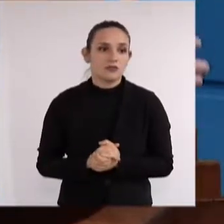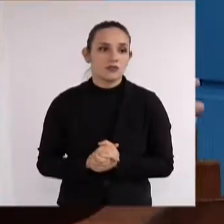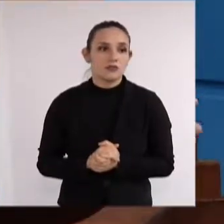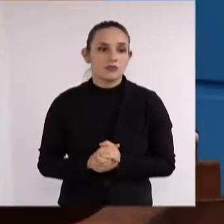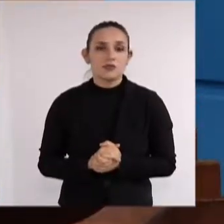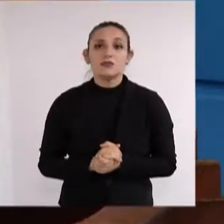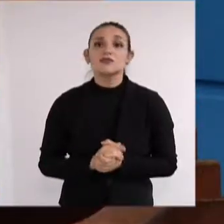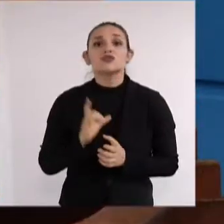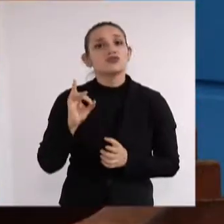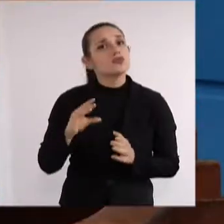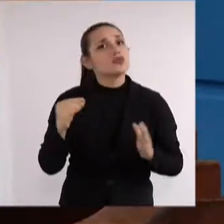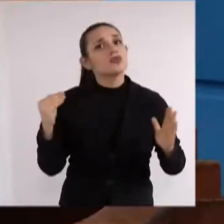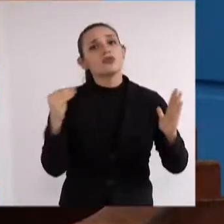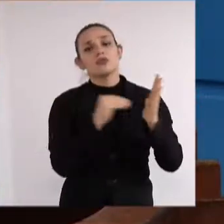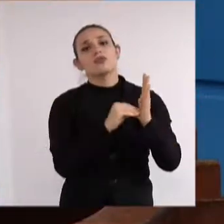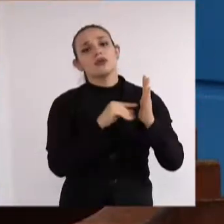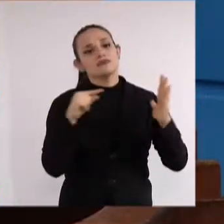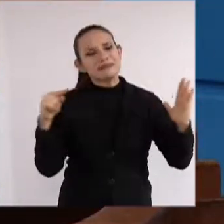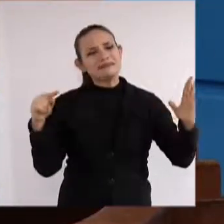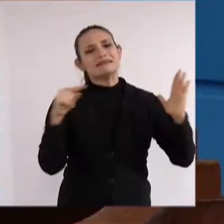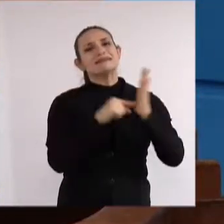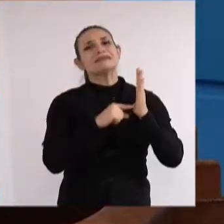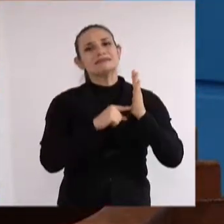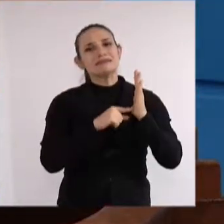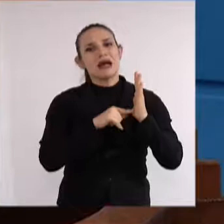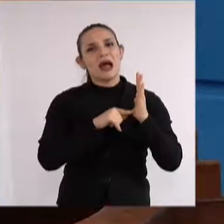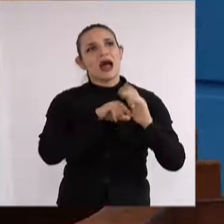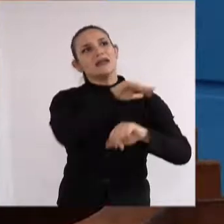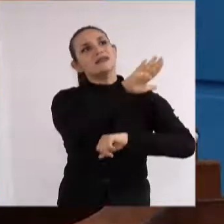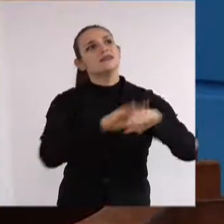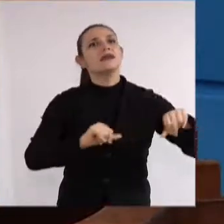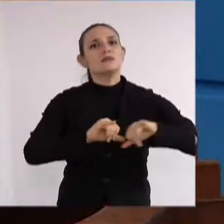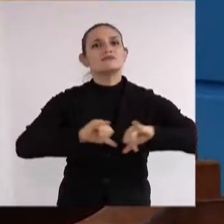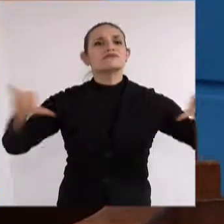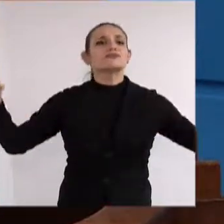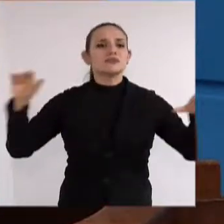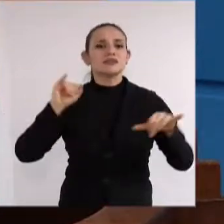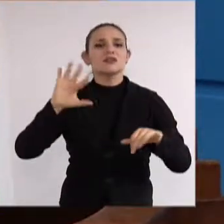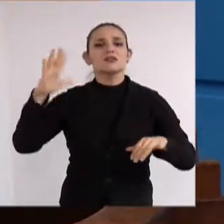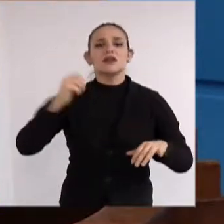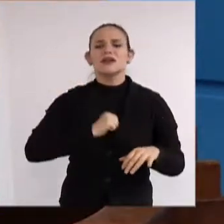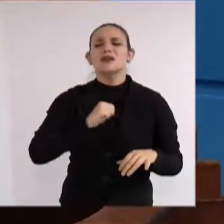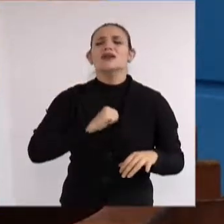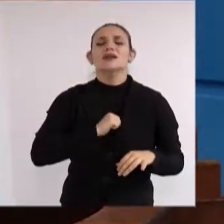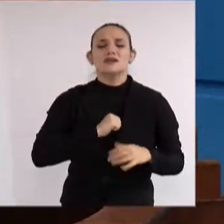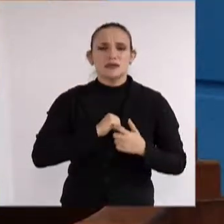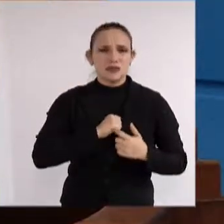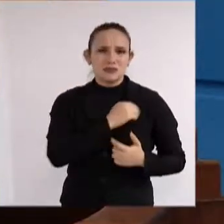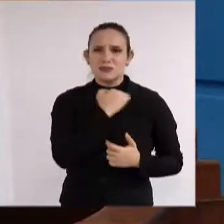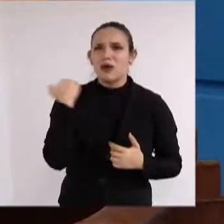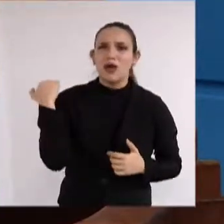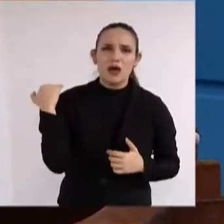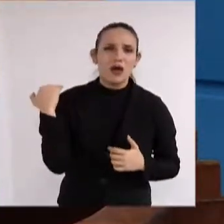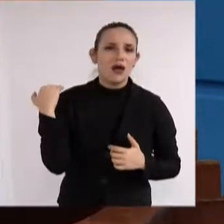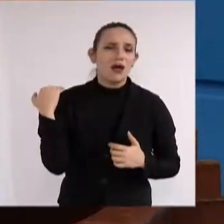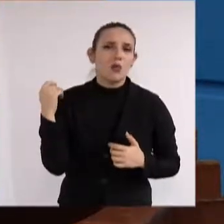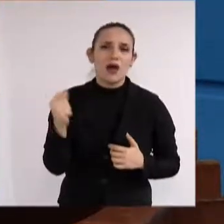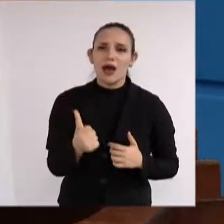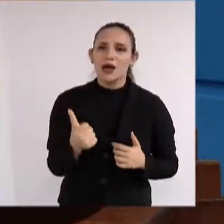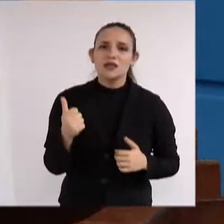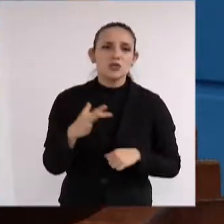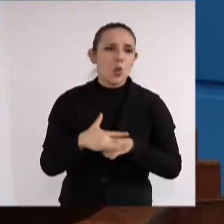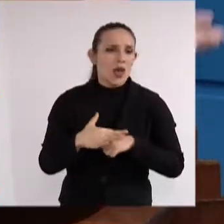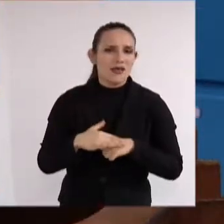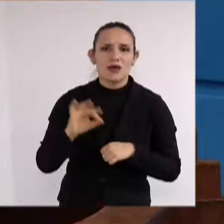um dispositivo eletrônico para acionar se a pessoa estiver passando mal, um infarto, alguma coisa nesse sentido. Não estou